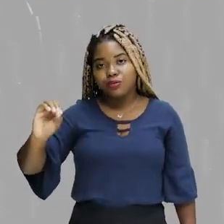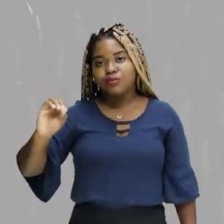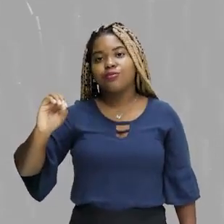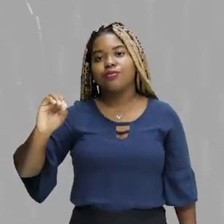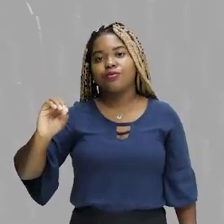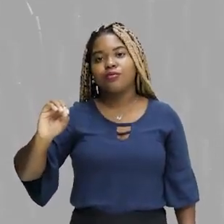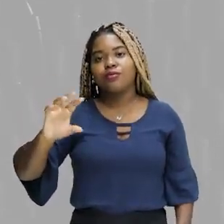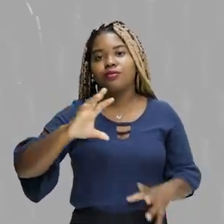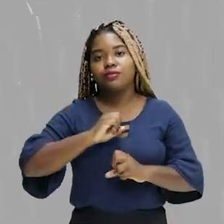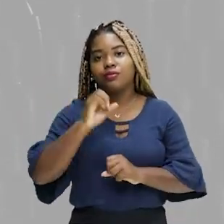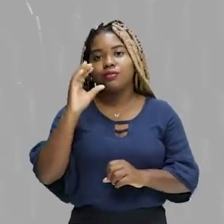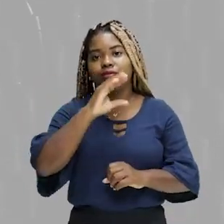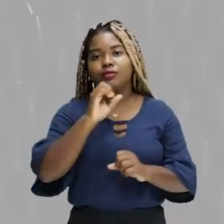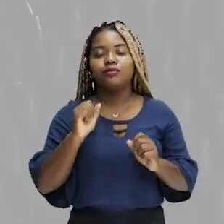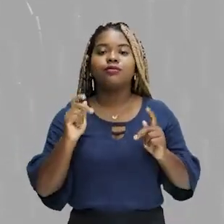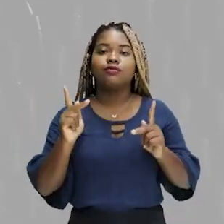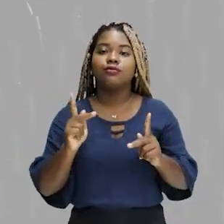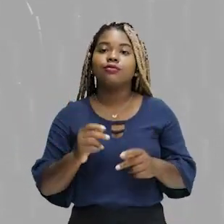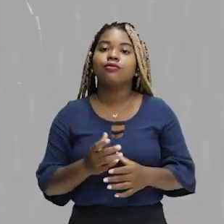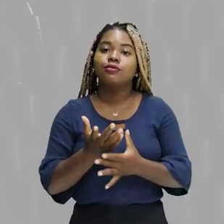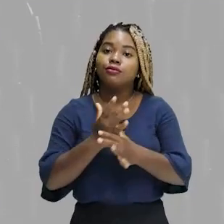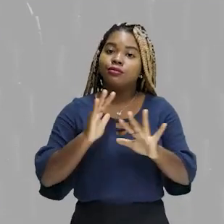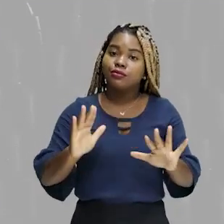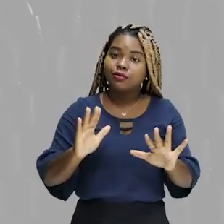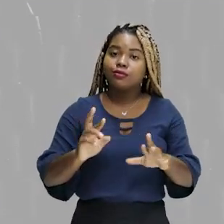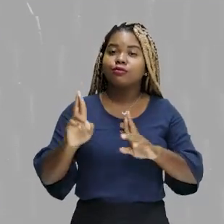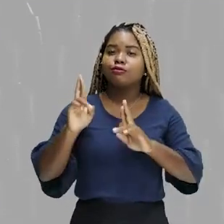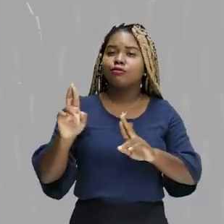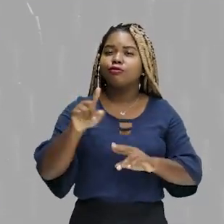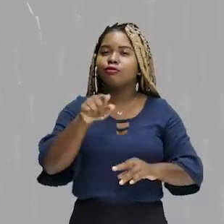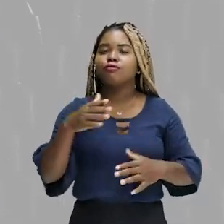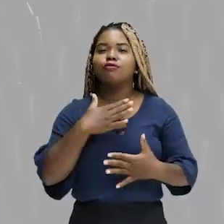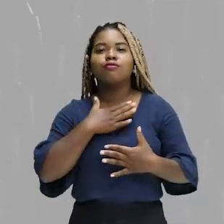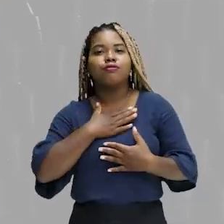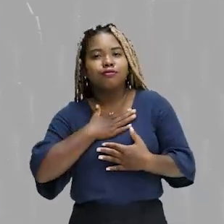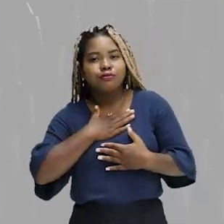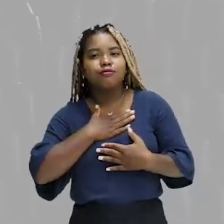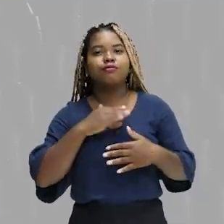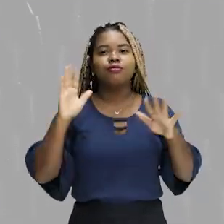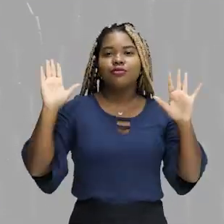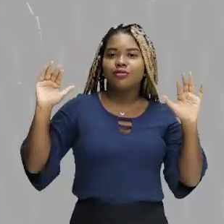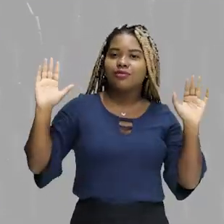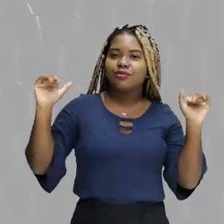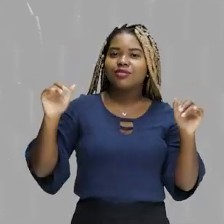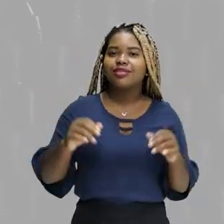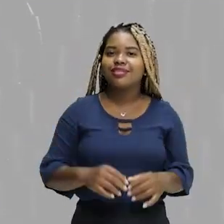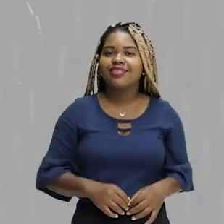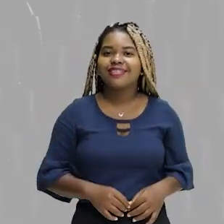30,1 kJ. Ok, turma? Espero que vocês tenham gostado. Até a próxima.